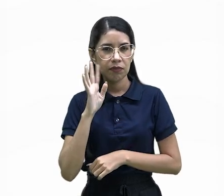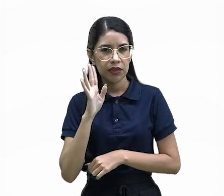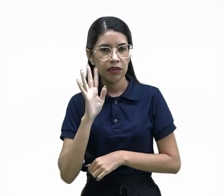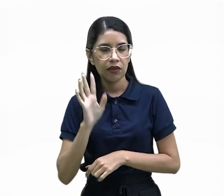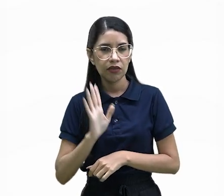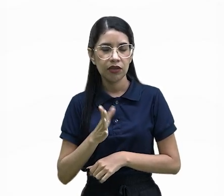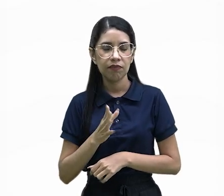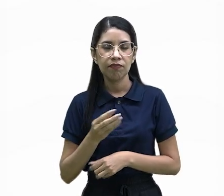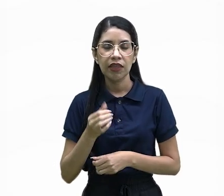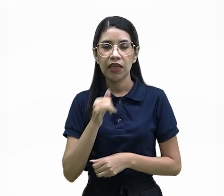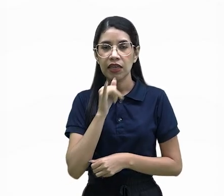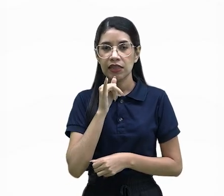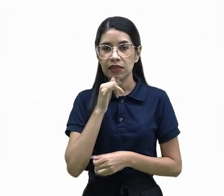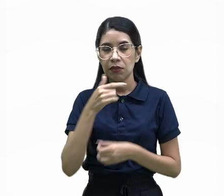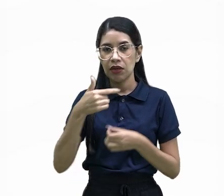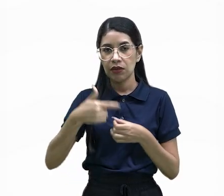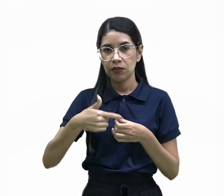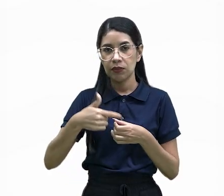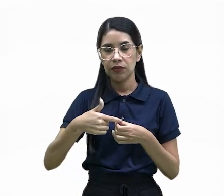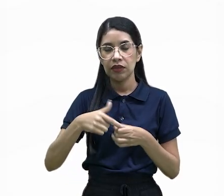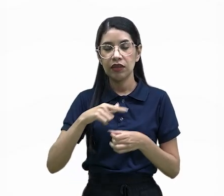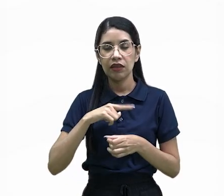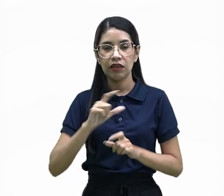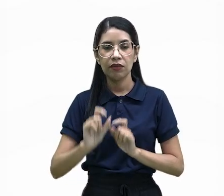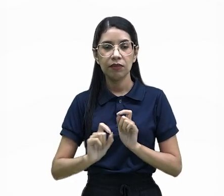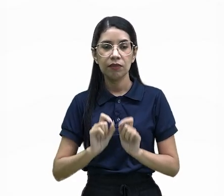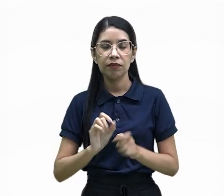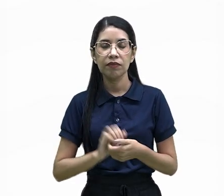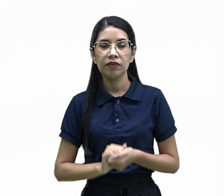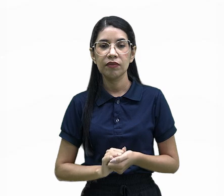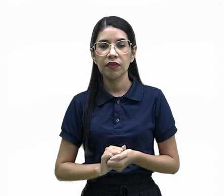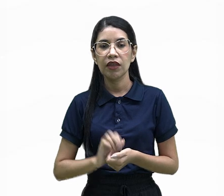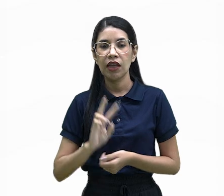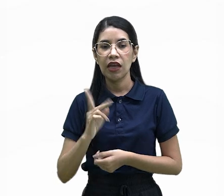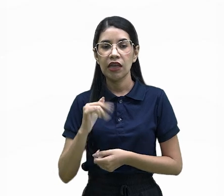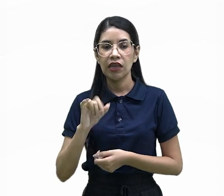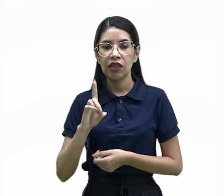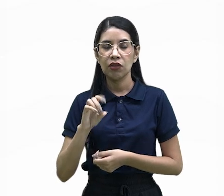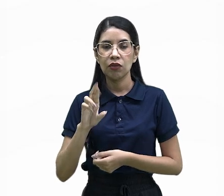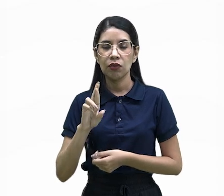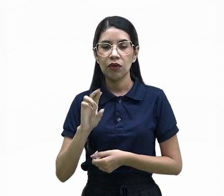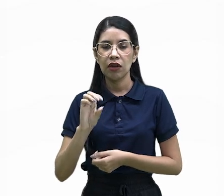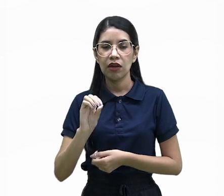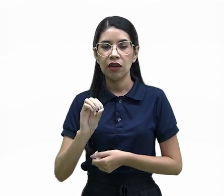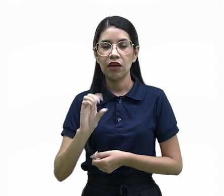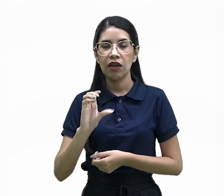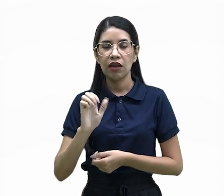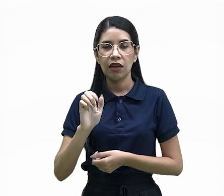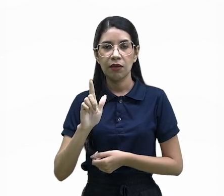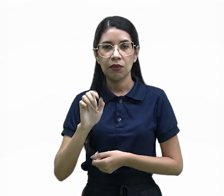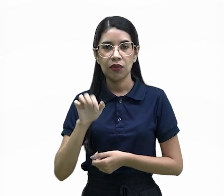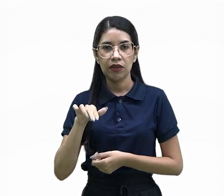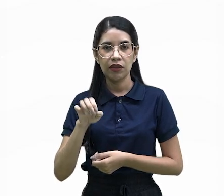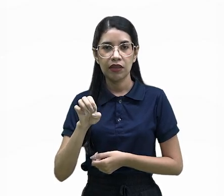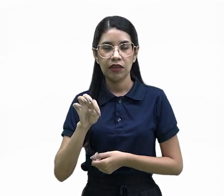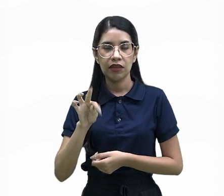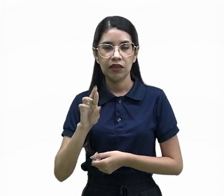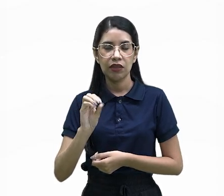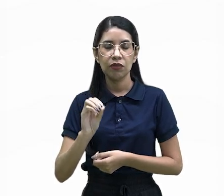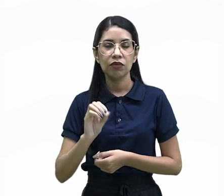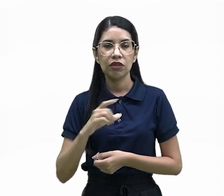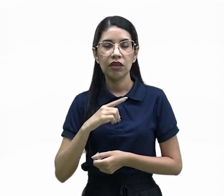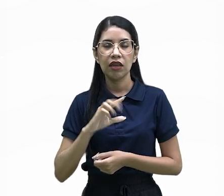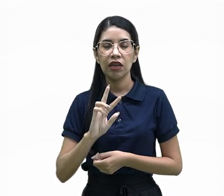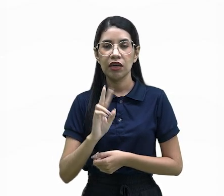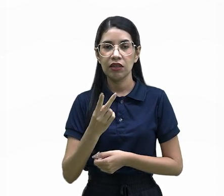exemplo, a gasolina, ela possui hidrocarbonetos, né? Ou seja, cadeias formadas de carbono e